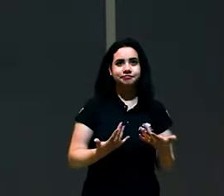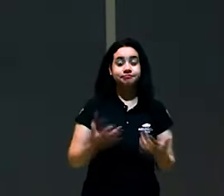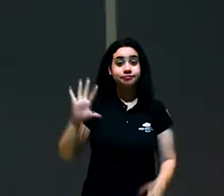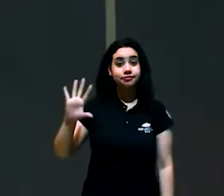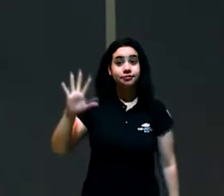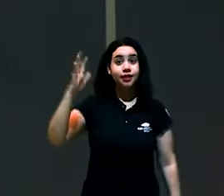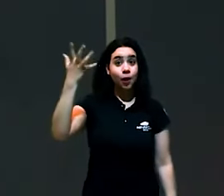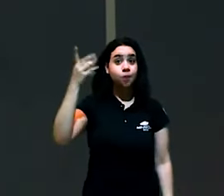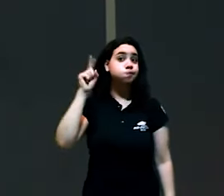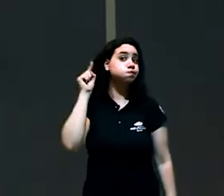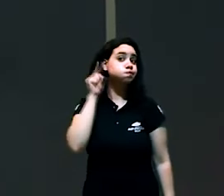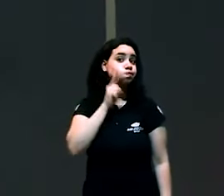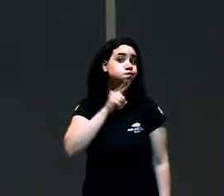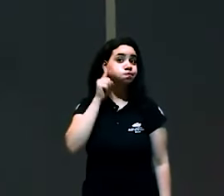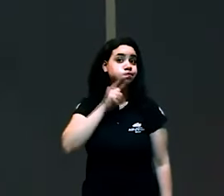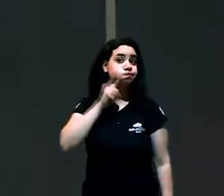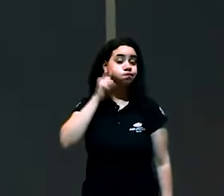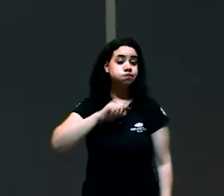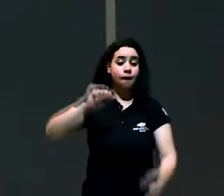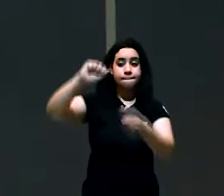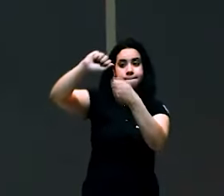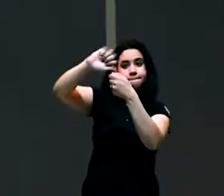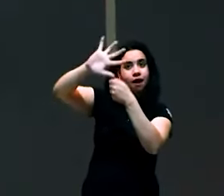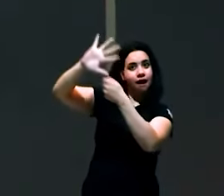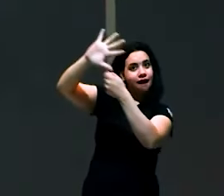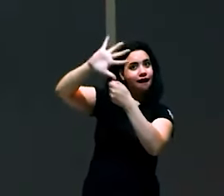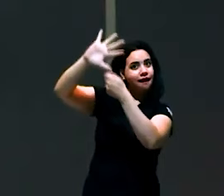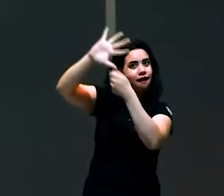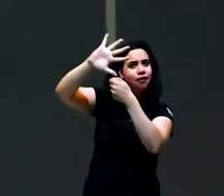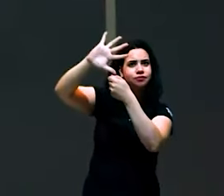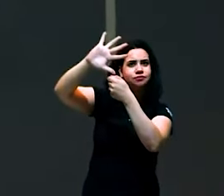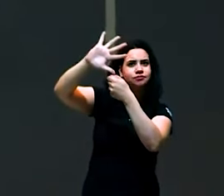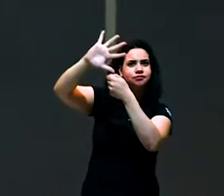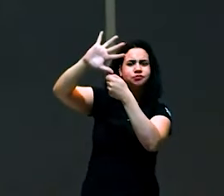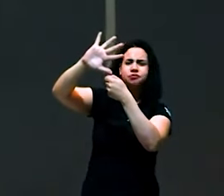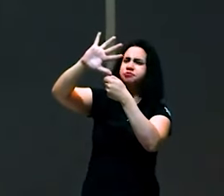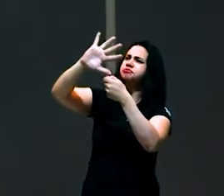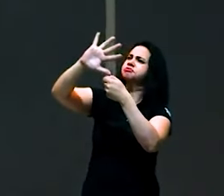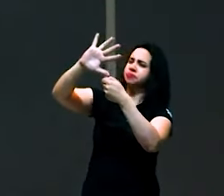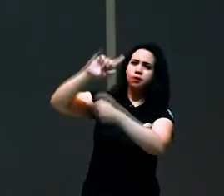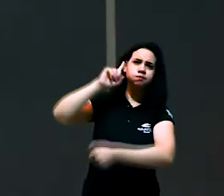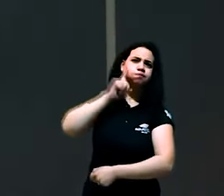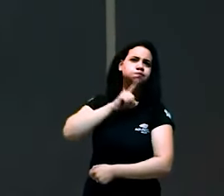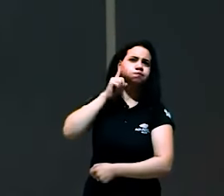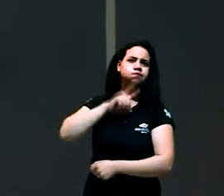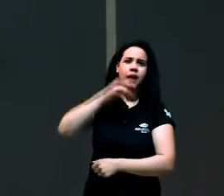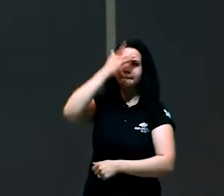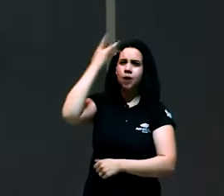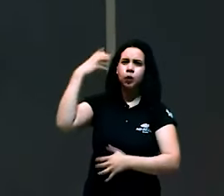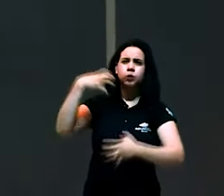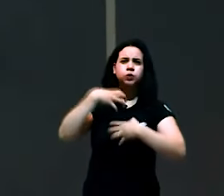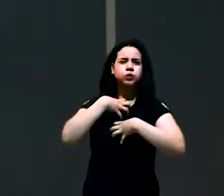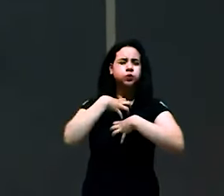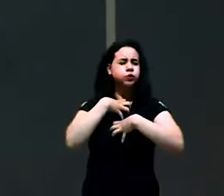de América. Irmão, é tão glorioso nós conhecer a nossa história. Nós não estamos falando de